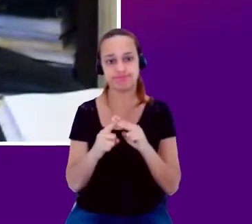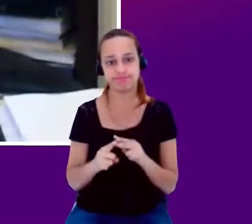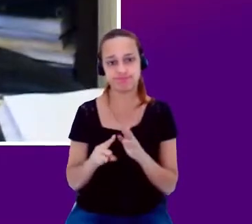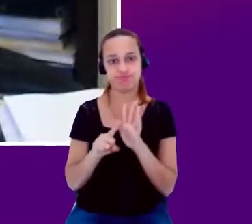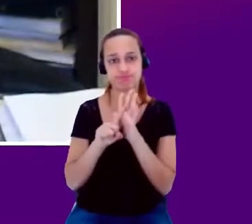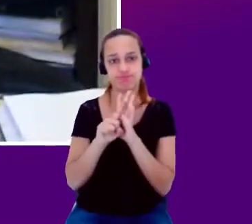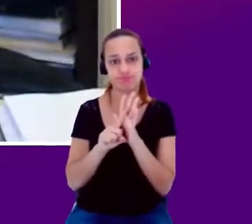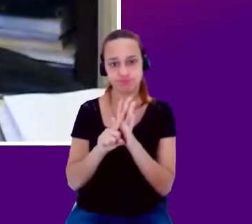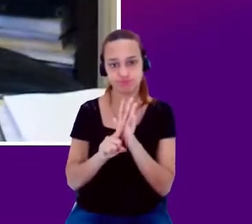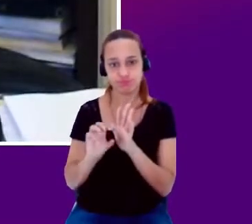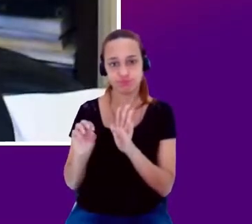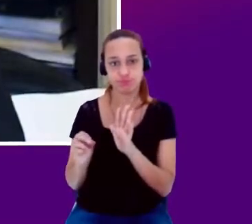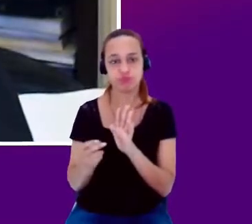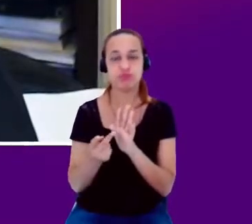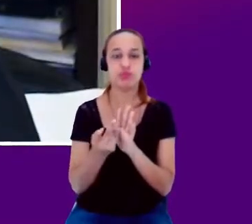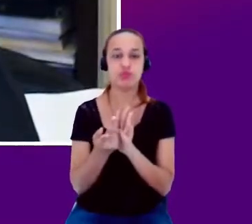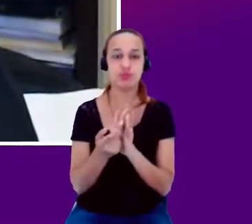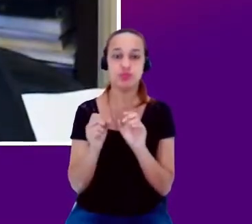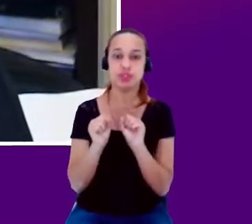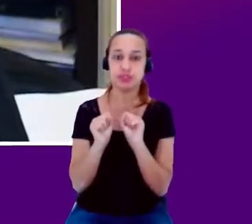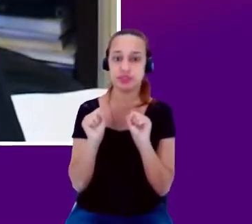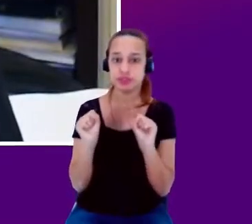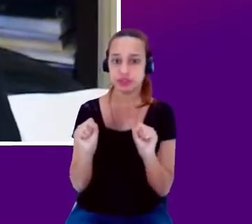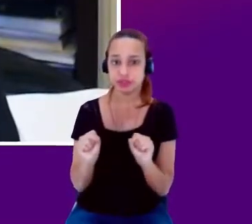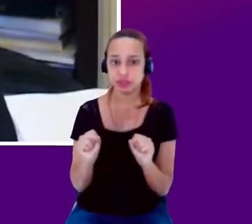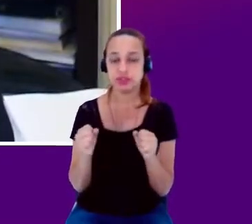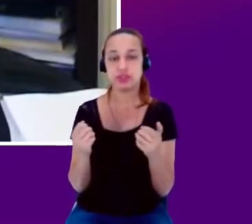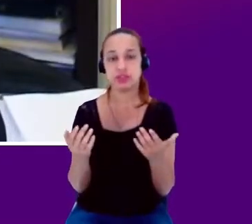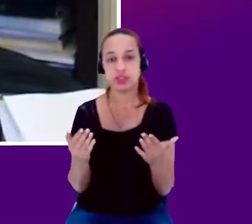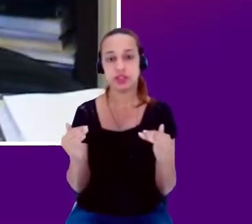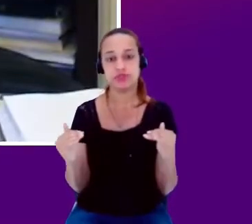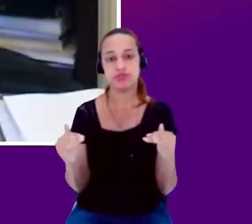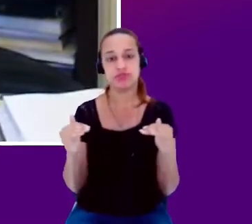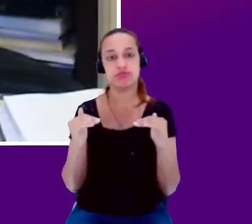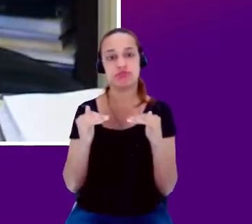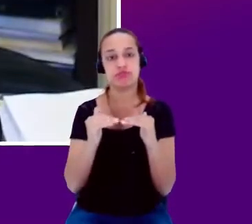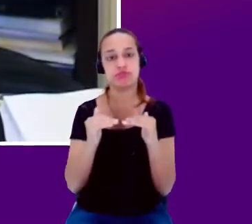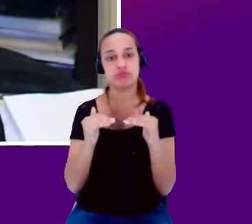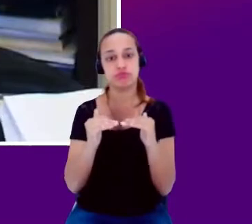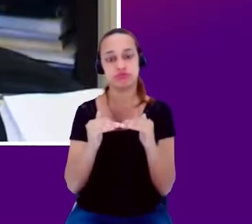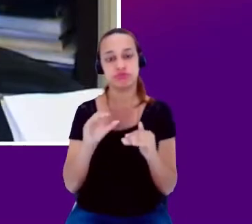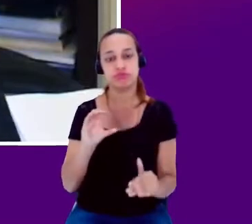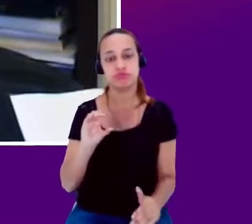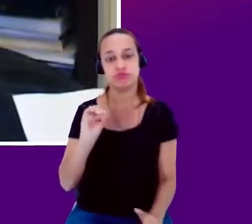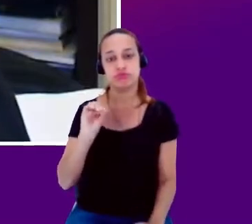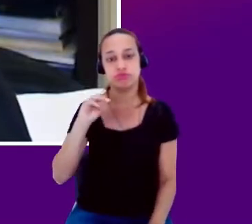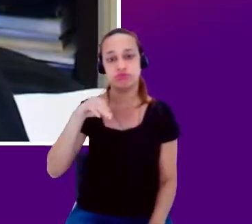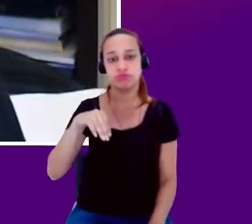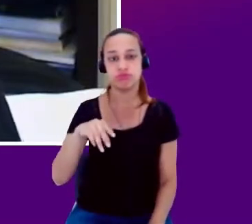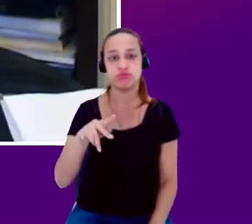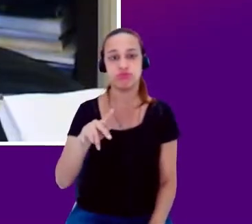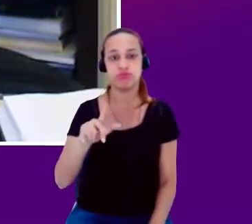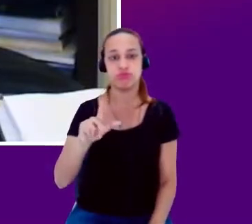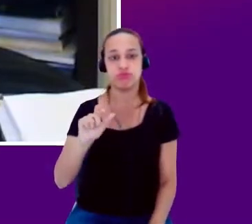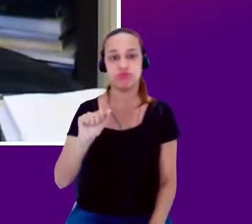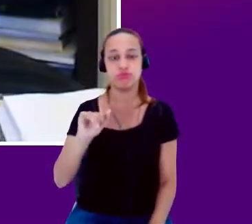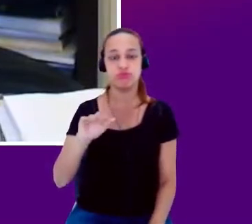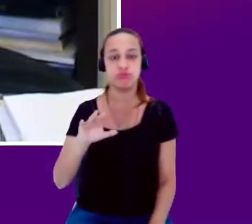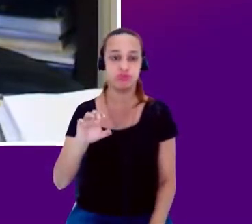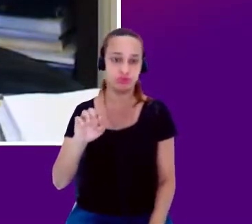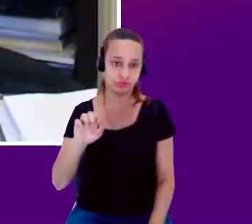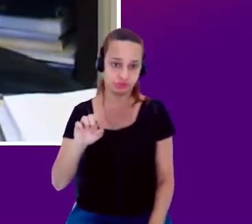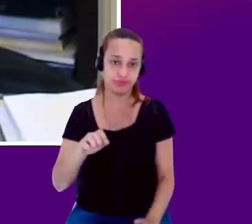de programas de conformidade, de compliance, ou programas de proteção da privacidade,